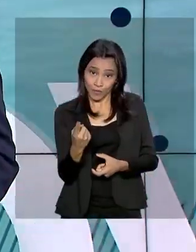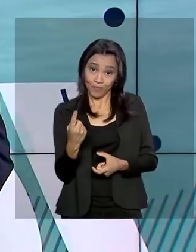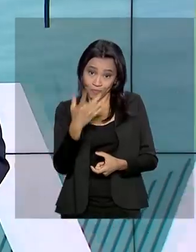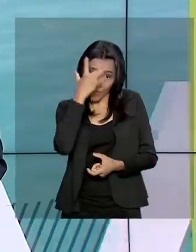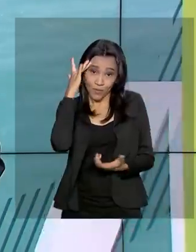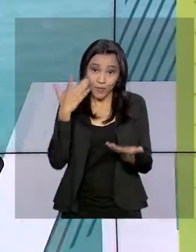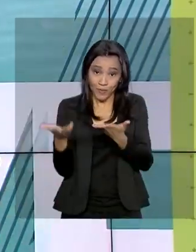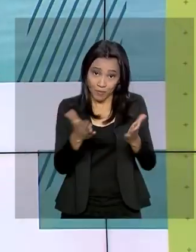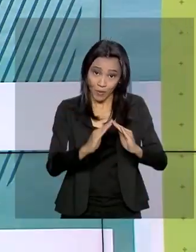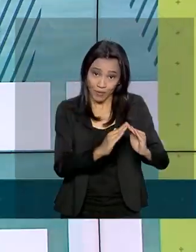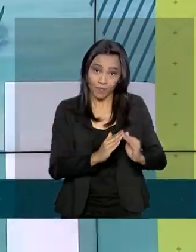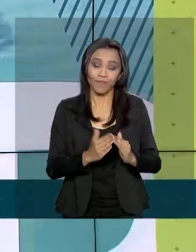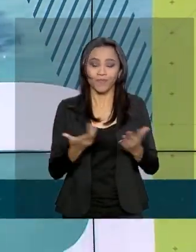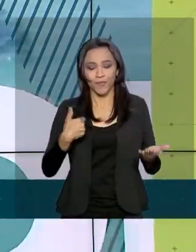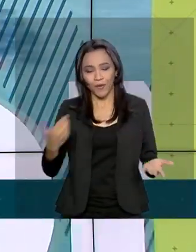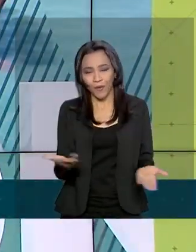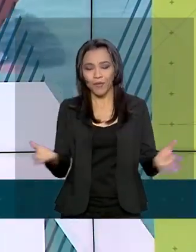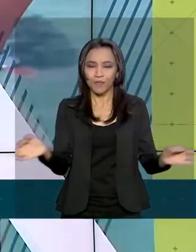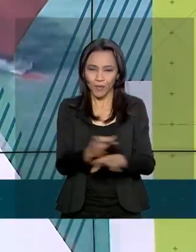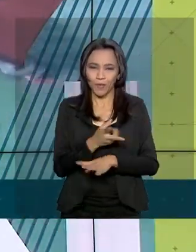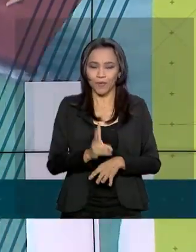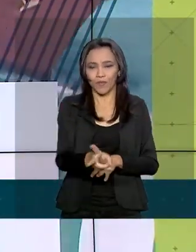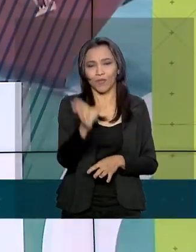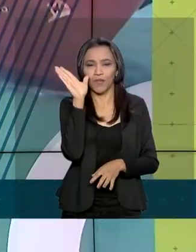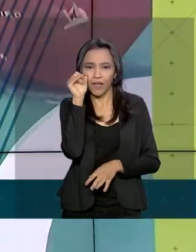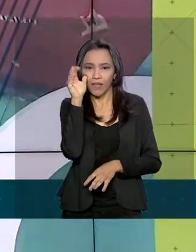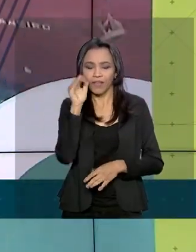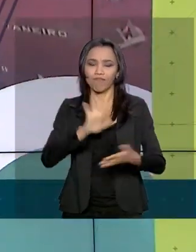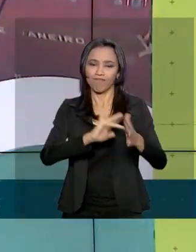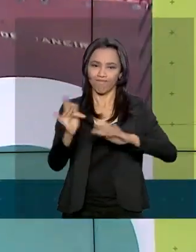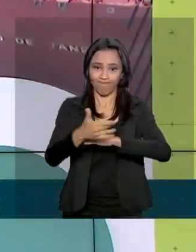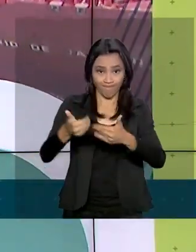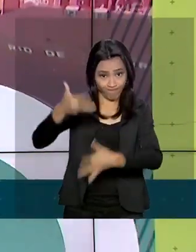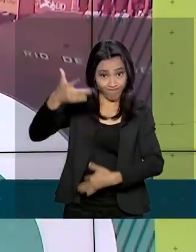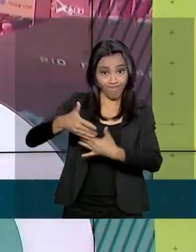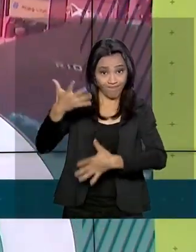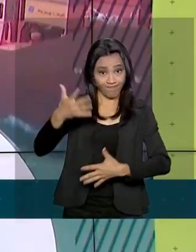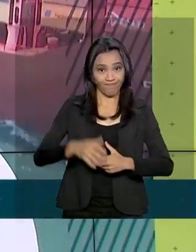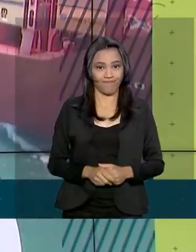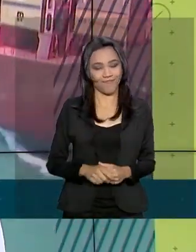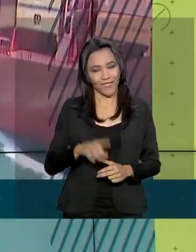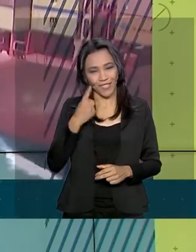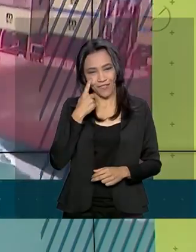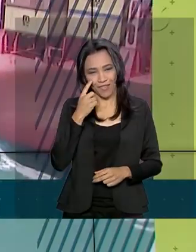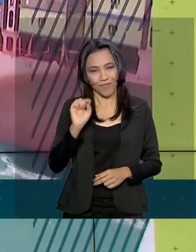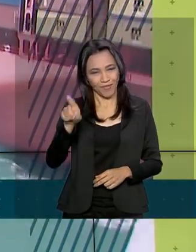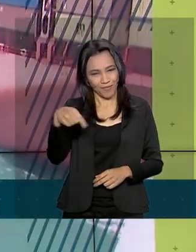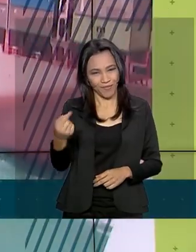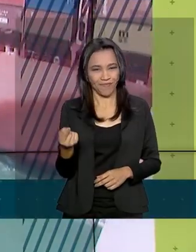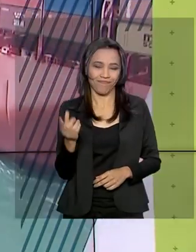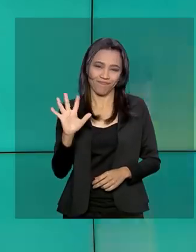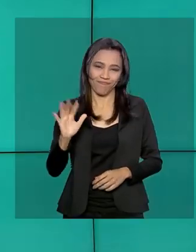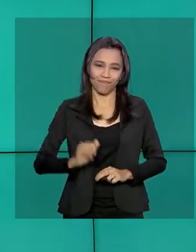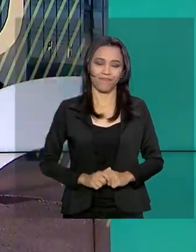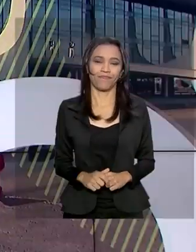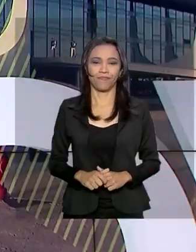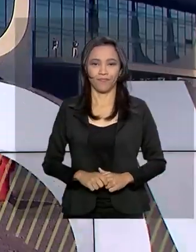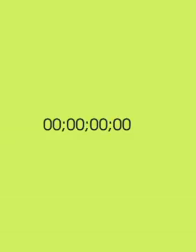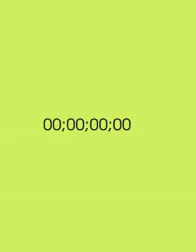O governo agora fica por aqui. Continue nos acompanhando também pelas redes sociais. Nos vemos na próxima edição. Até lá!